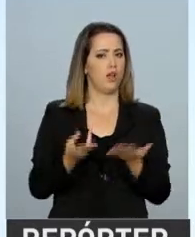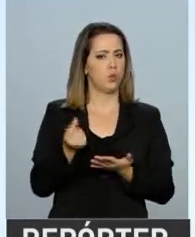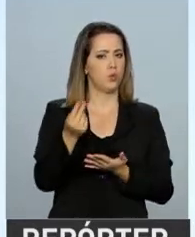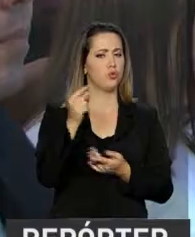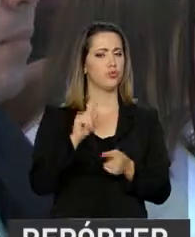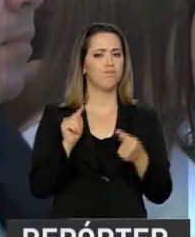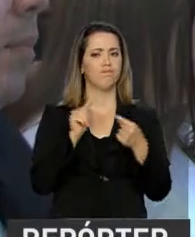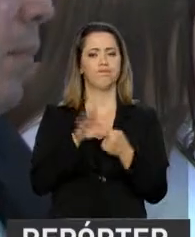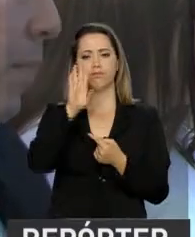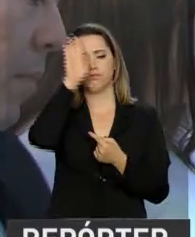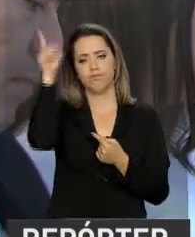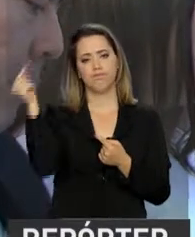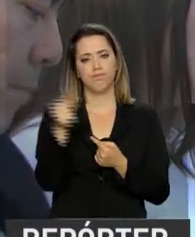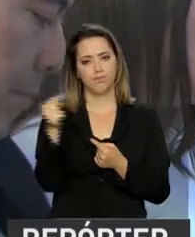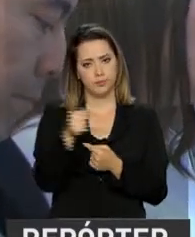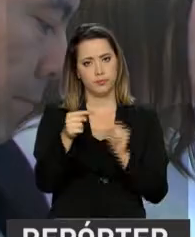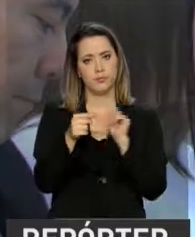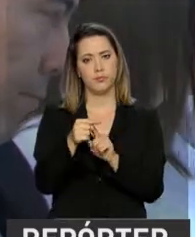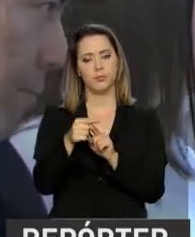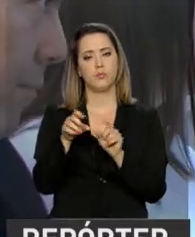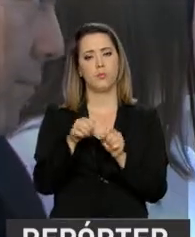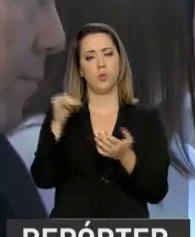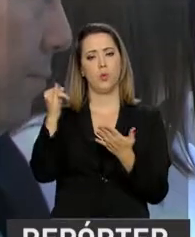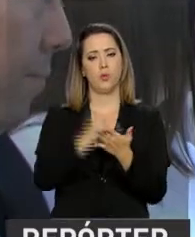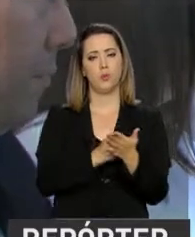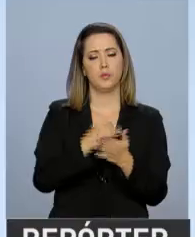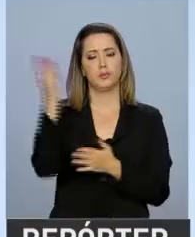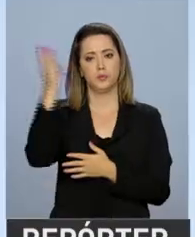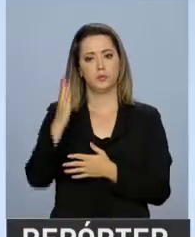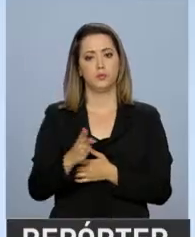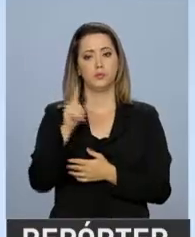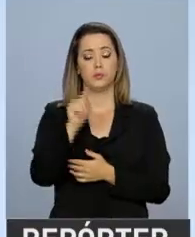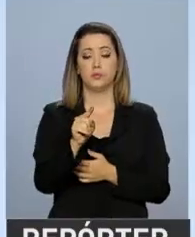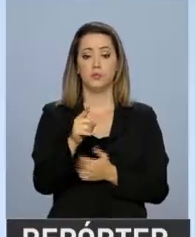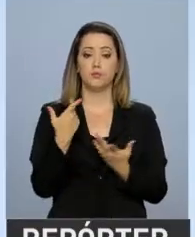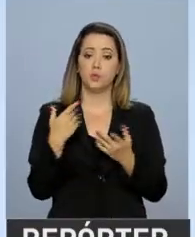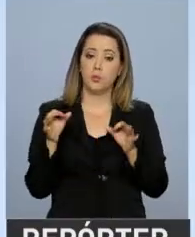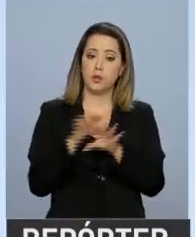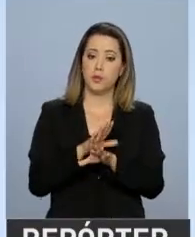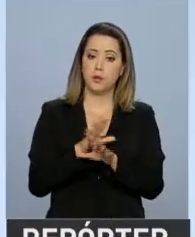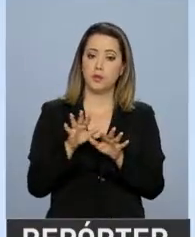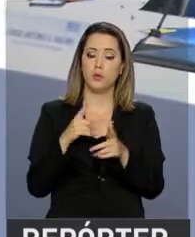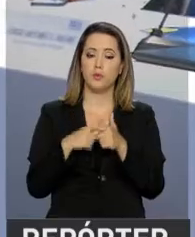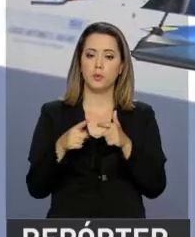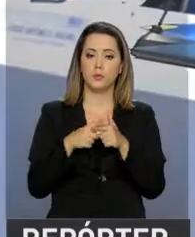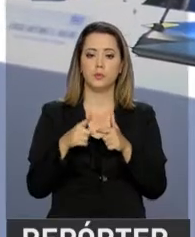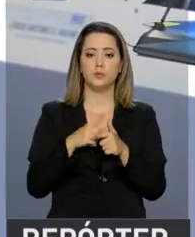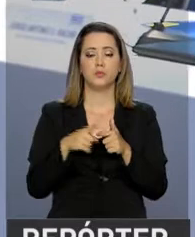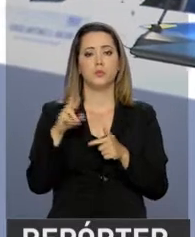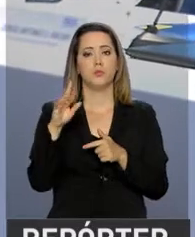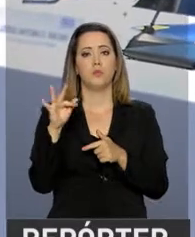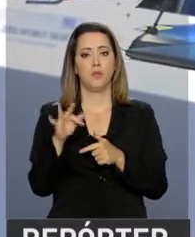características negativas do sistema tributário brasileiro para atacar o problema receita federal assinou